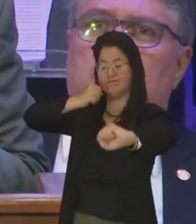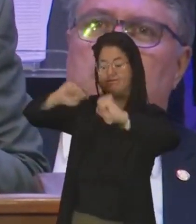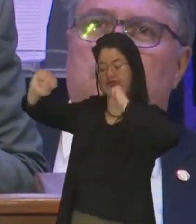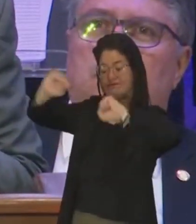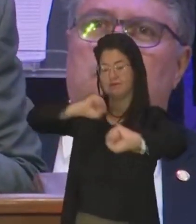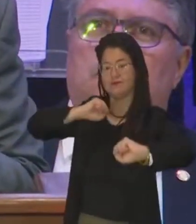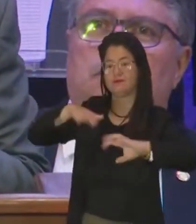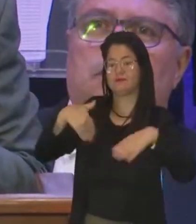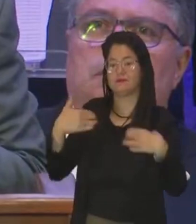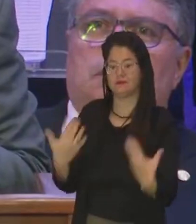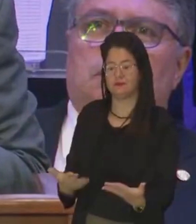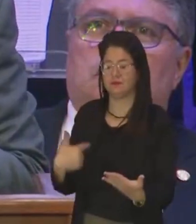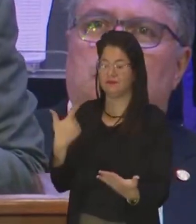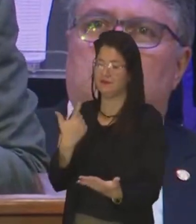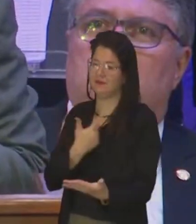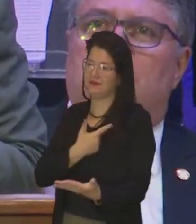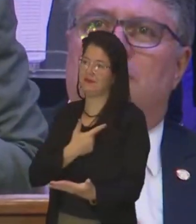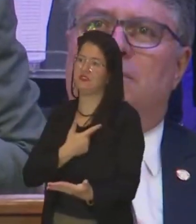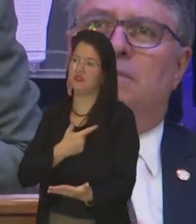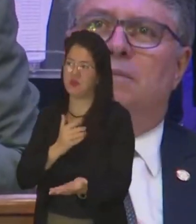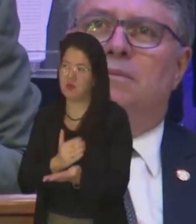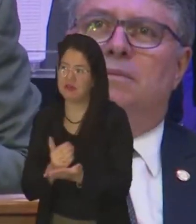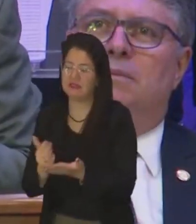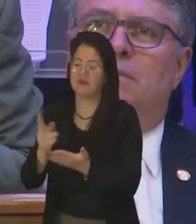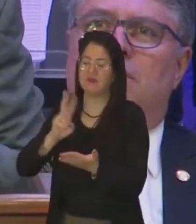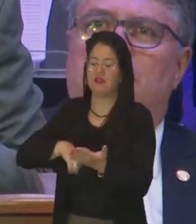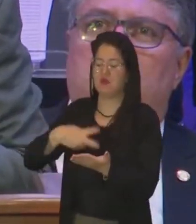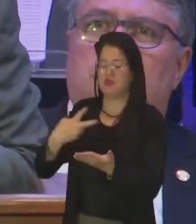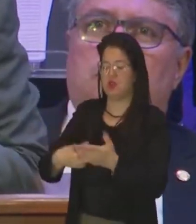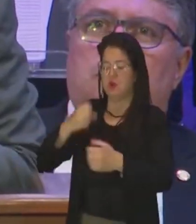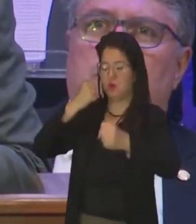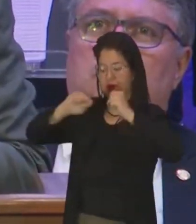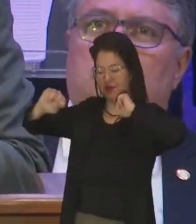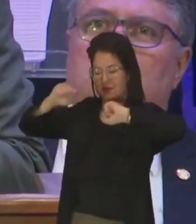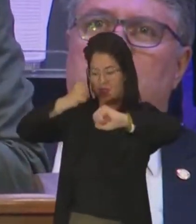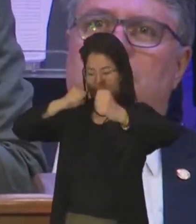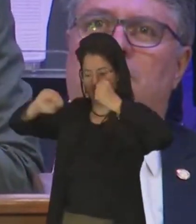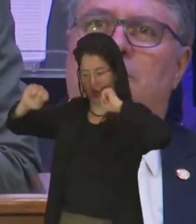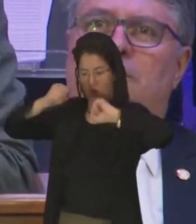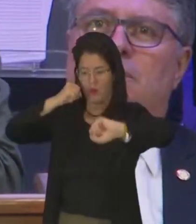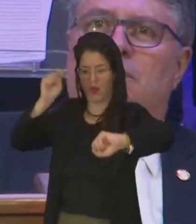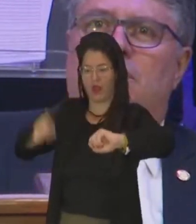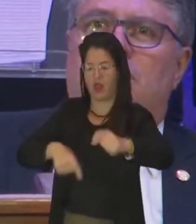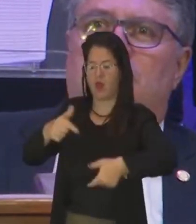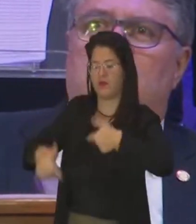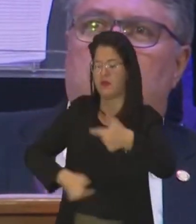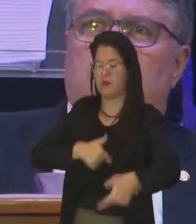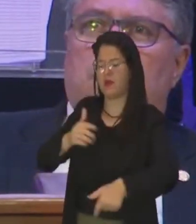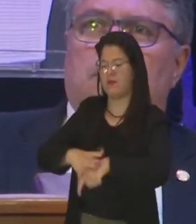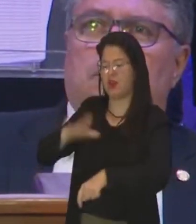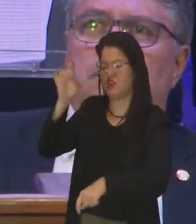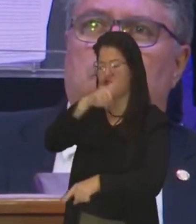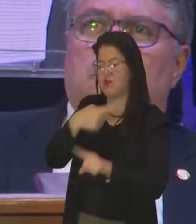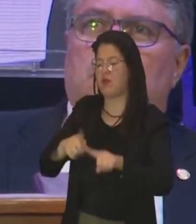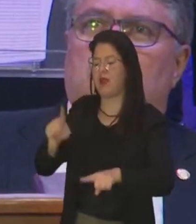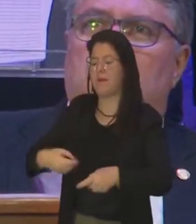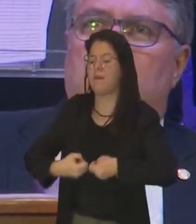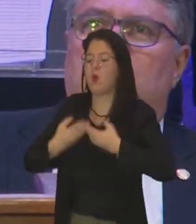nos aventuramos na tradução dos salmos, que é um trabalho mais difícil por ser